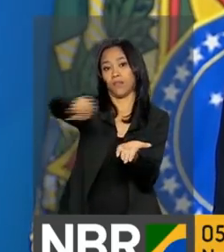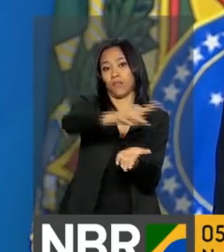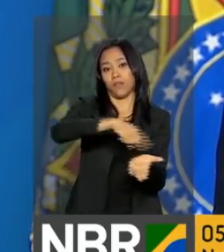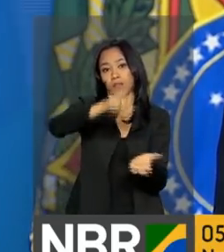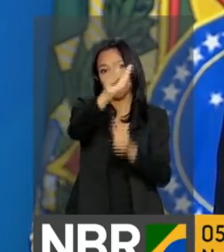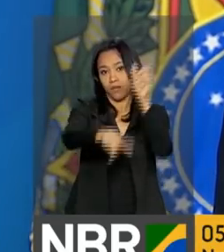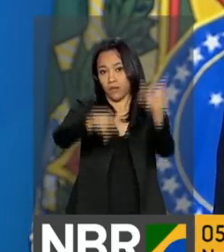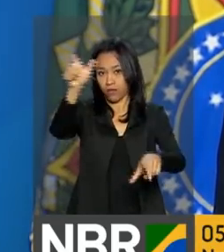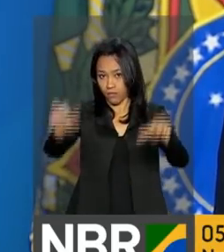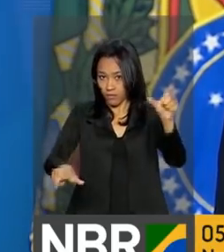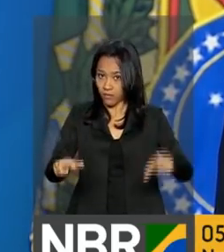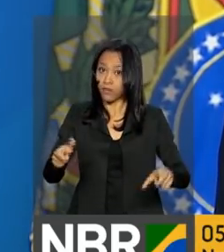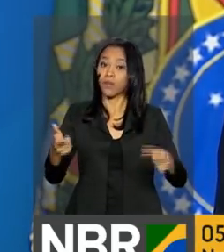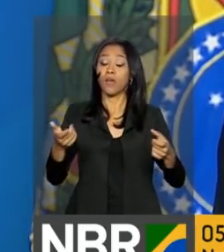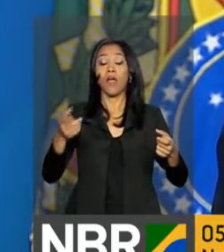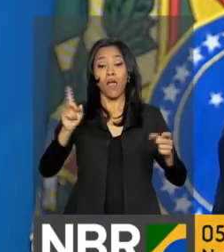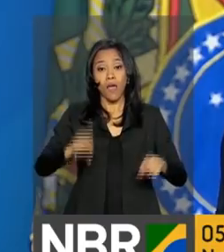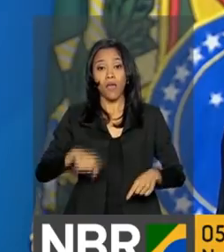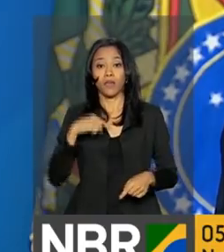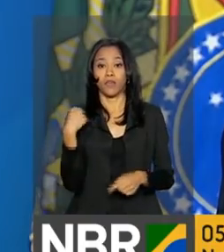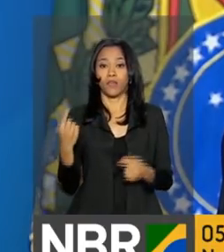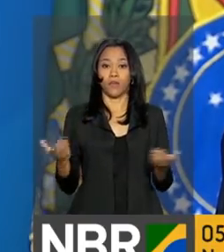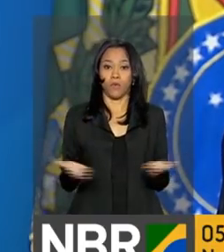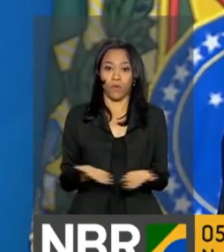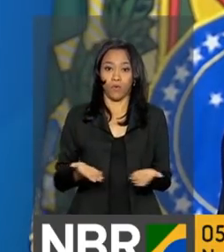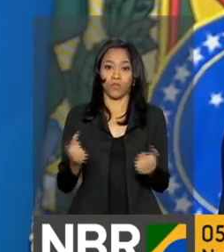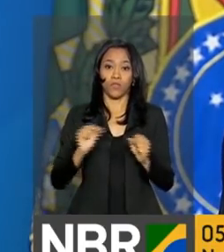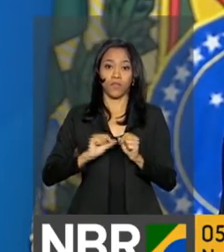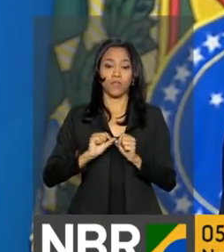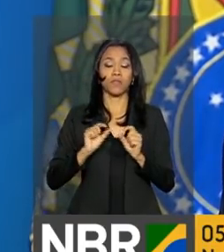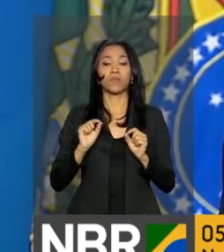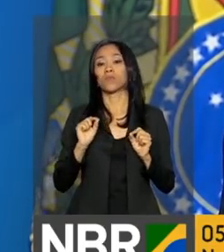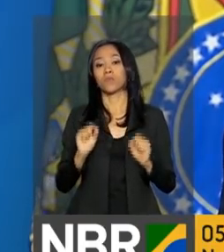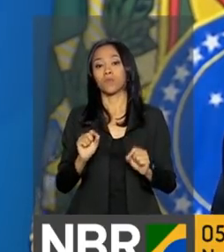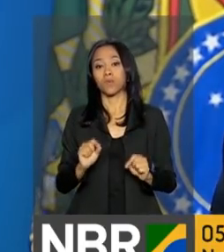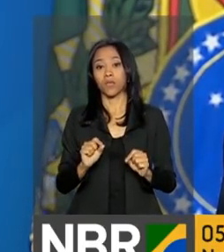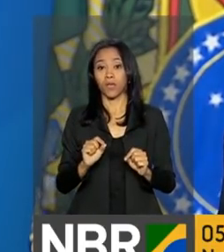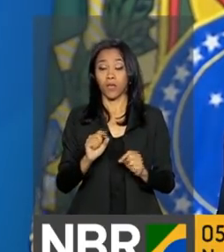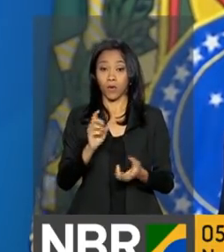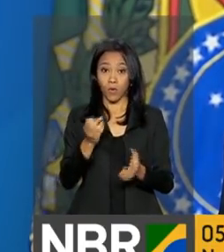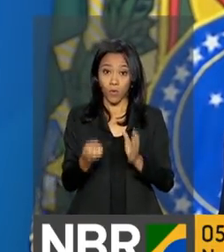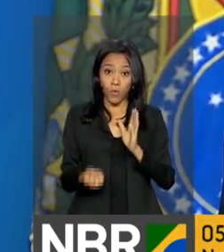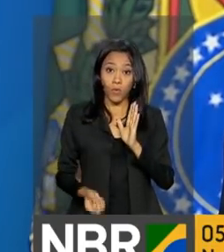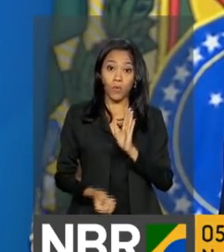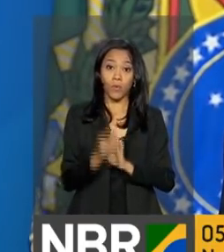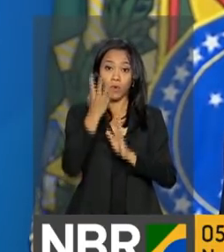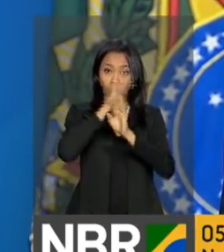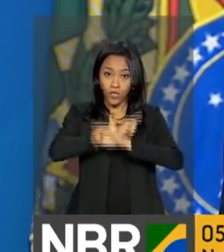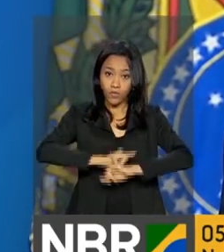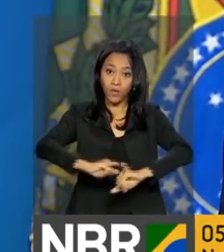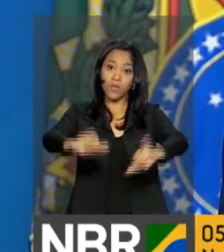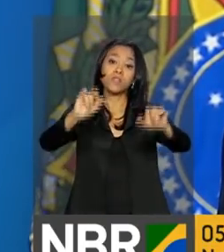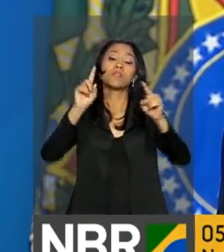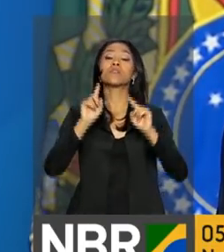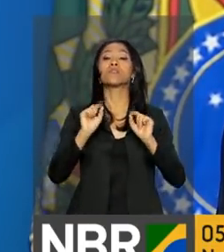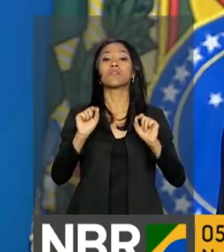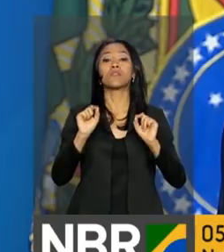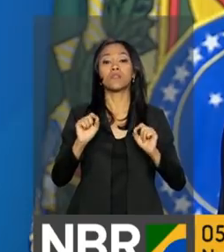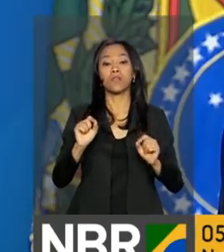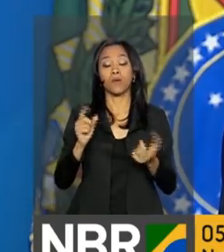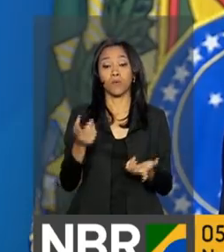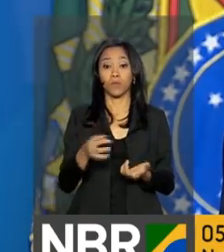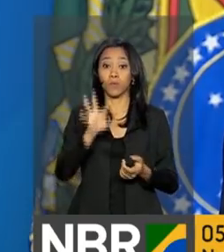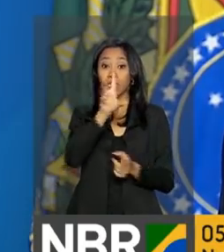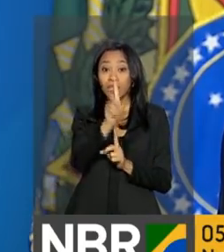que fazemos todos hoje com o lançamento do piloto do documento nacional de identidade o